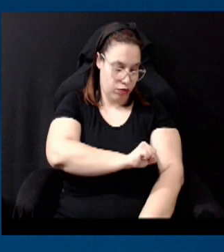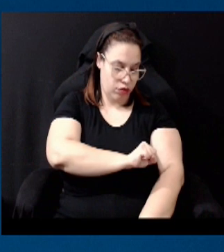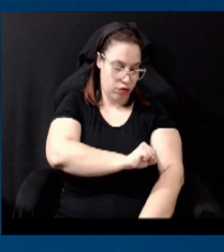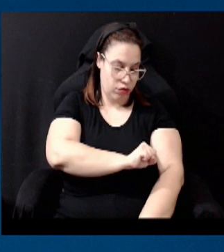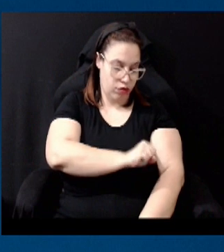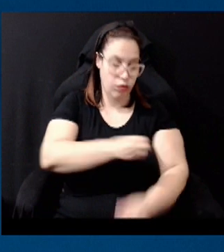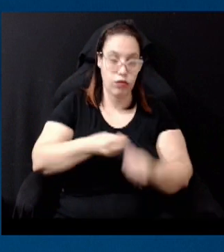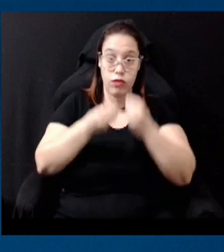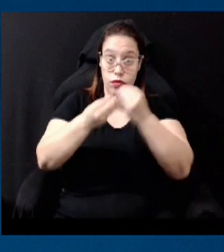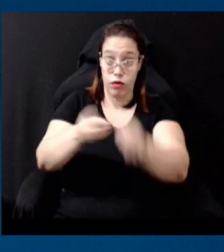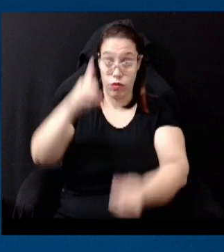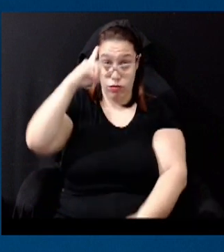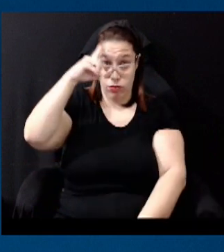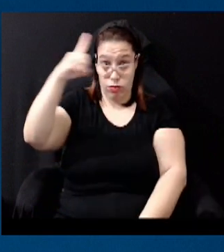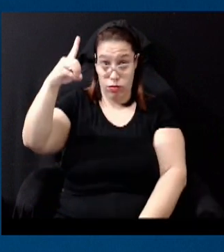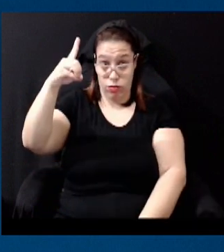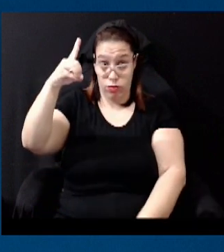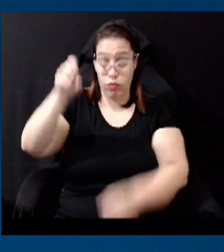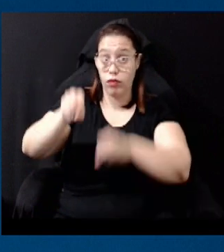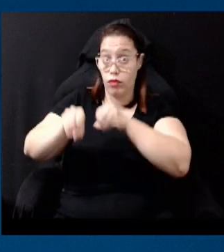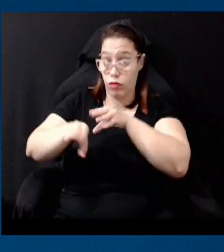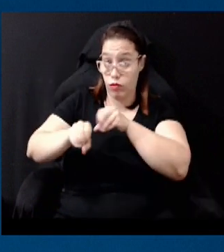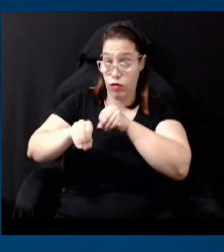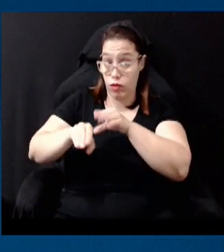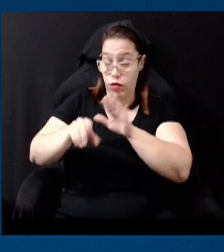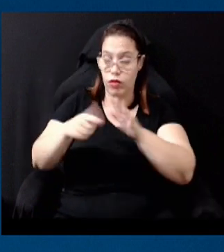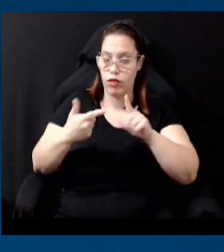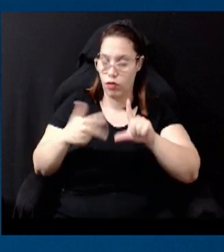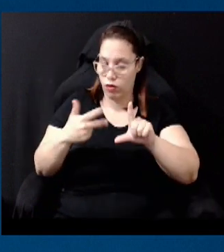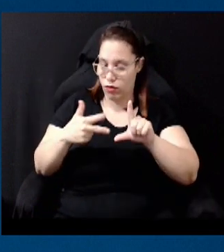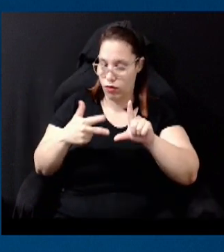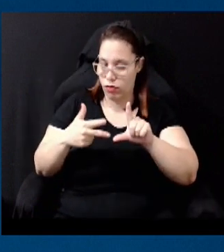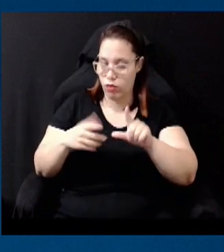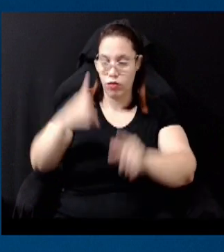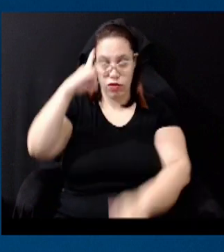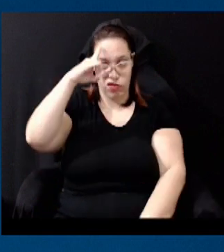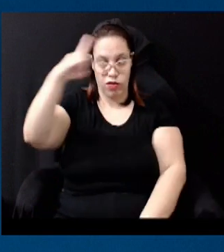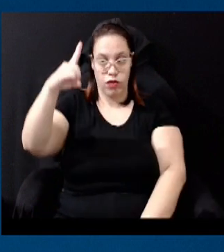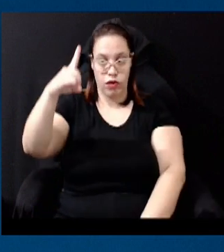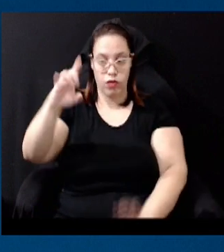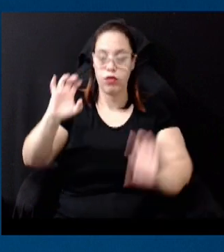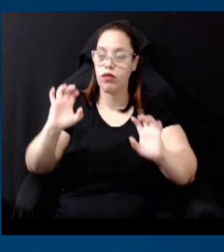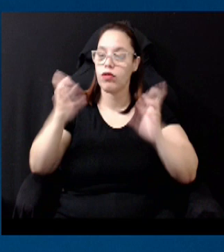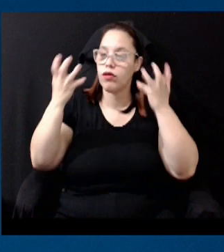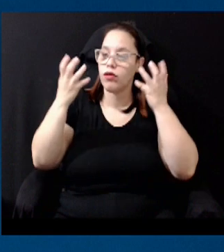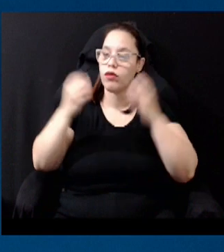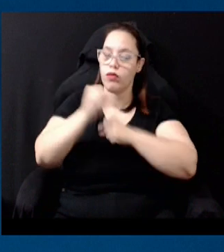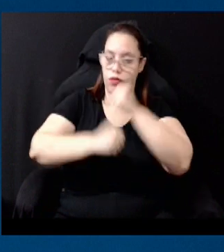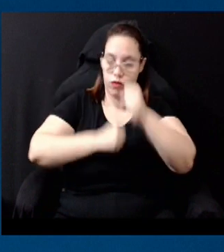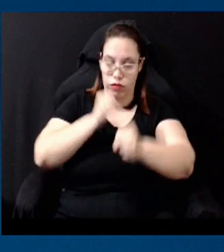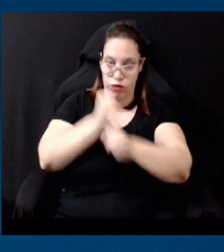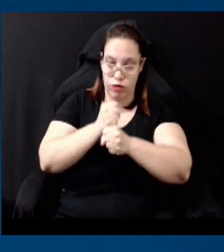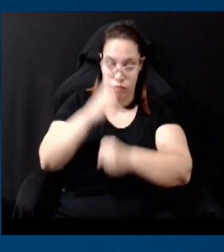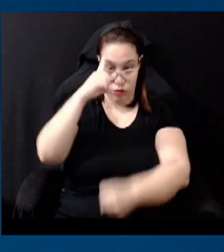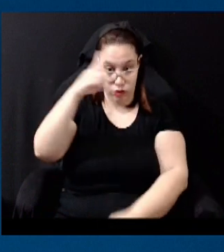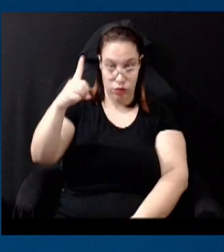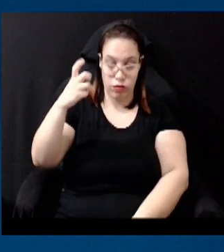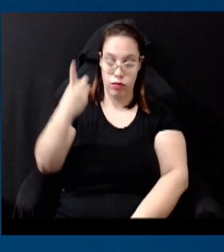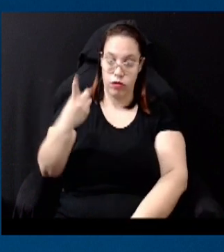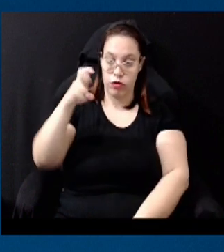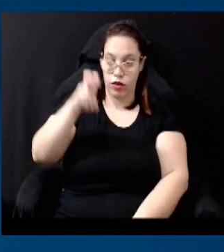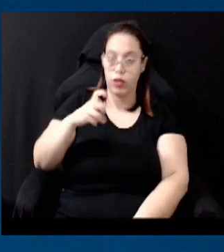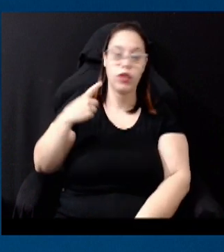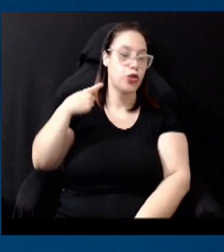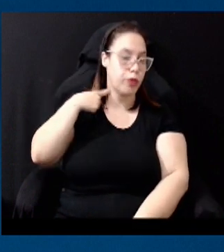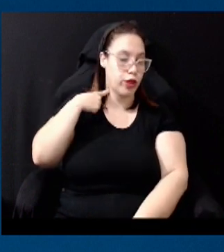Dia Municipal da Educação Legislativa. A data será celebrada anualmente no dia 15 de maio.